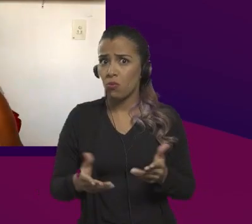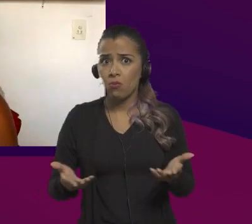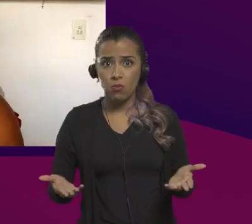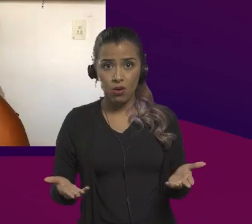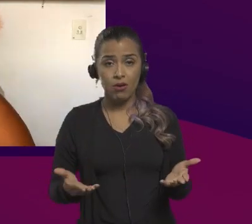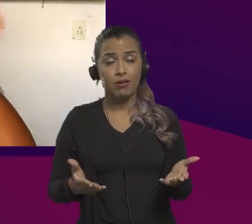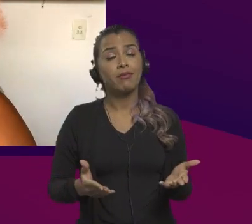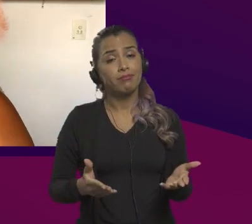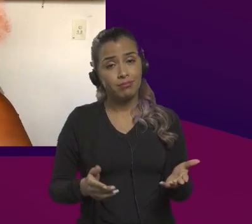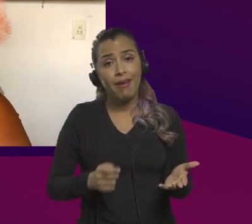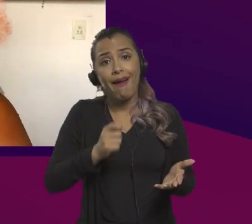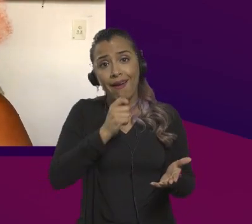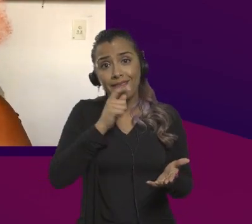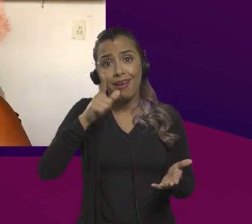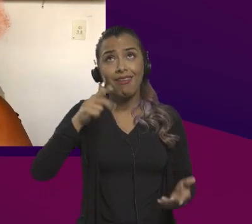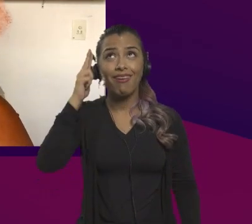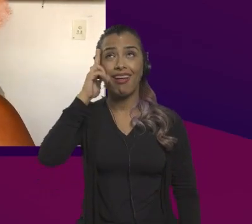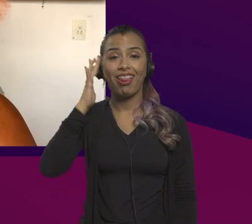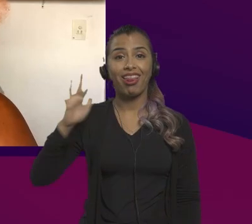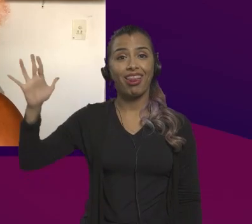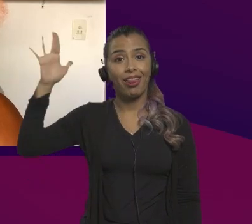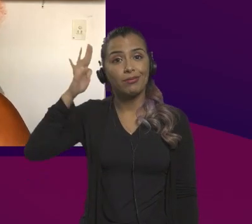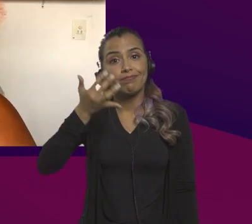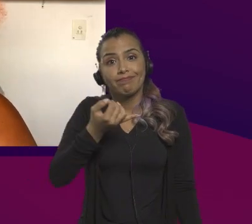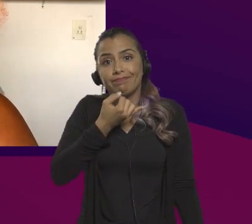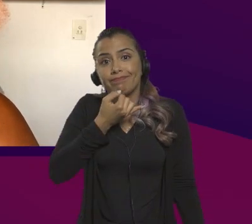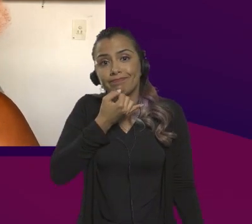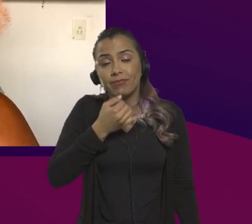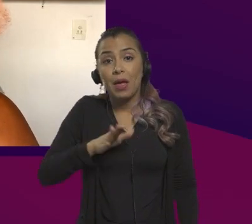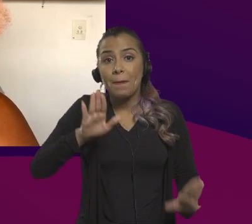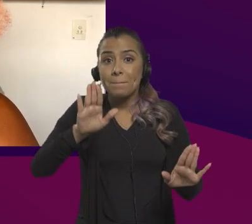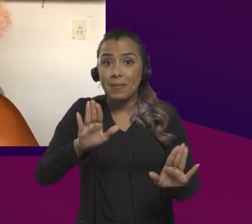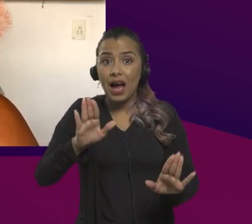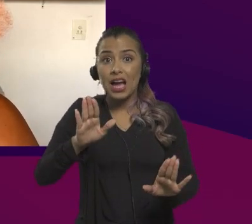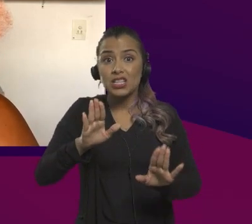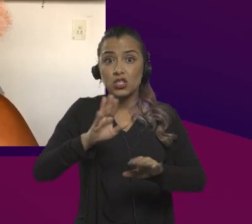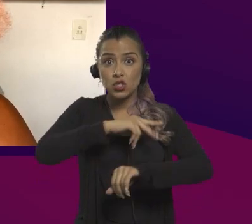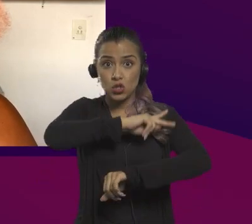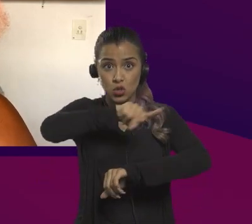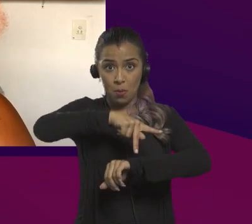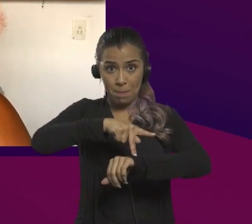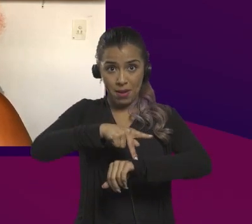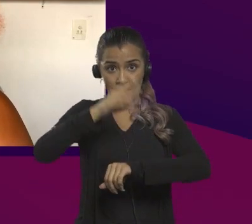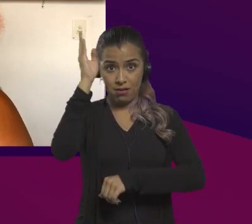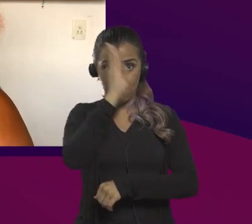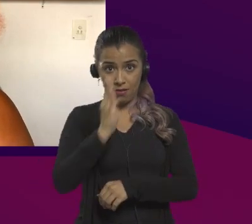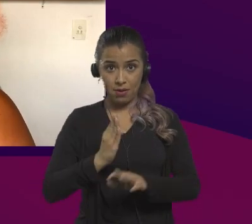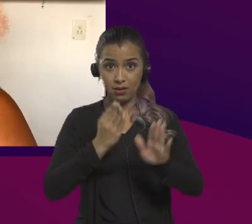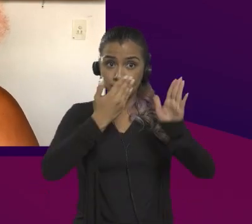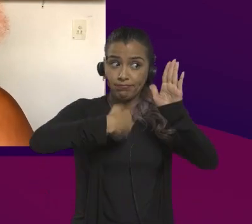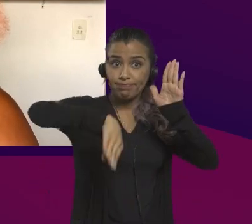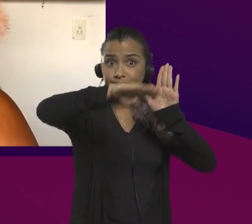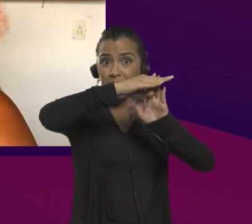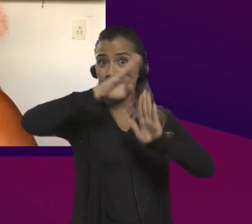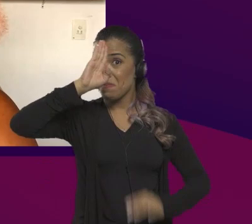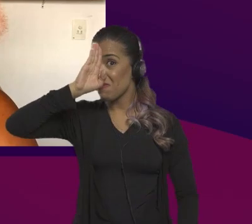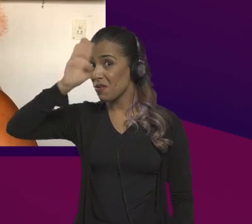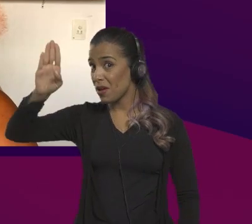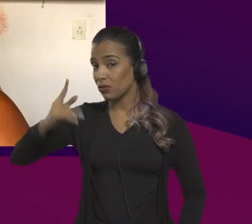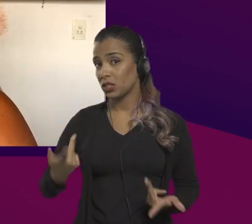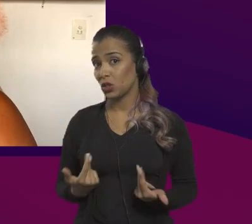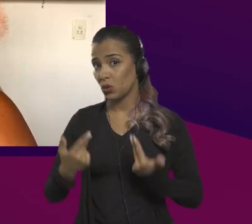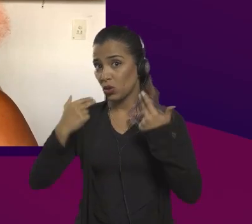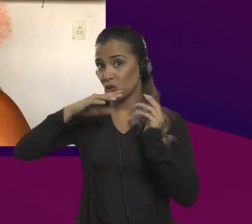uma utopia? É. Mas, ao mesmo tempo que o nosso país é líder em cirurgias plásticas no mundo,